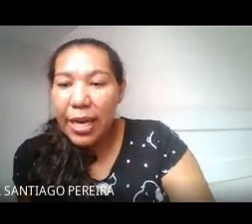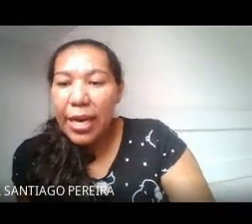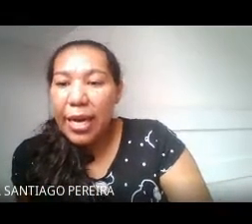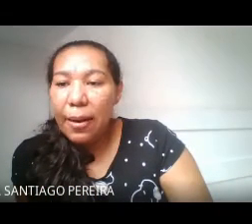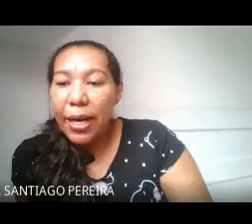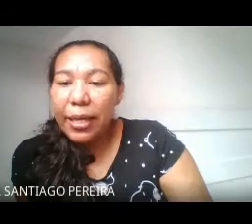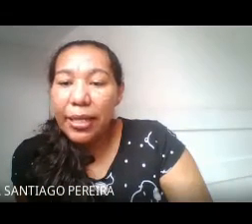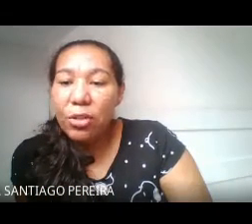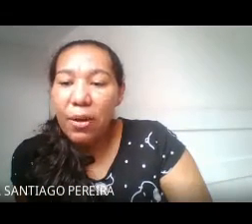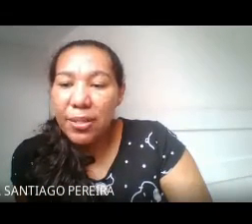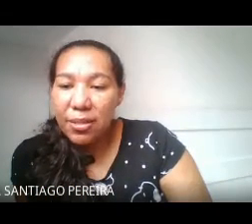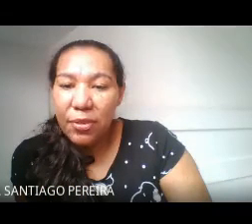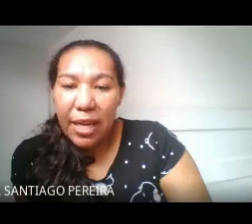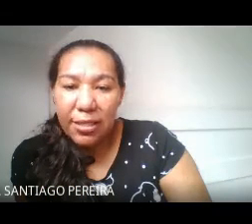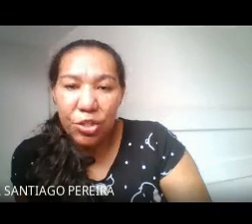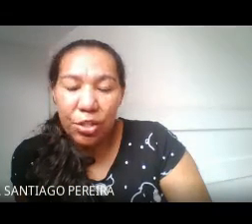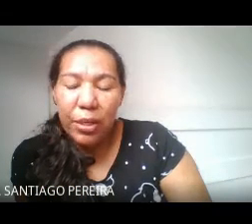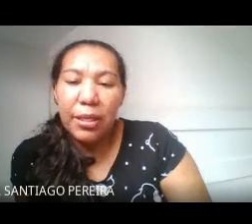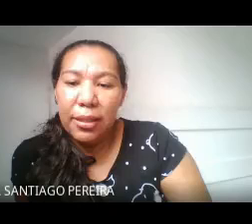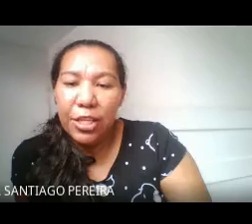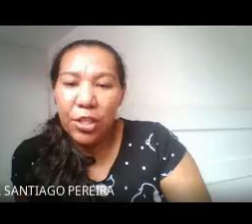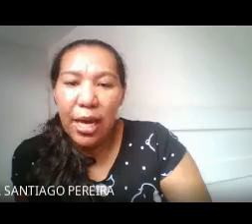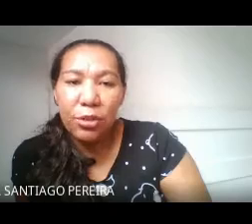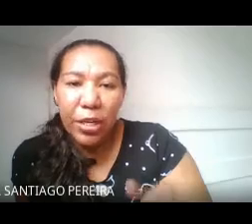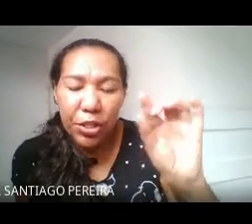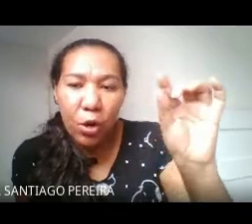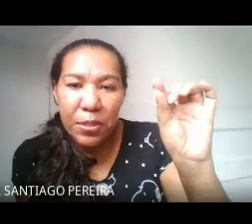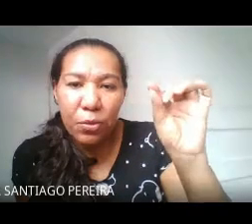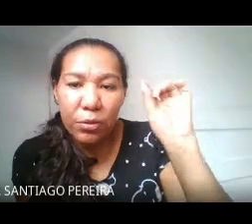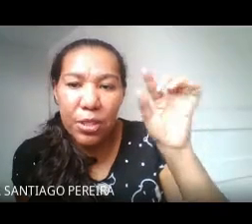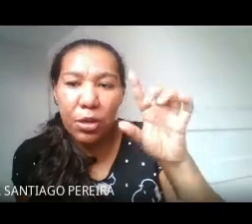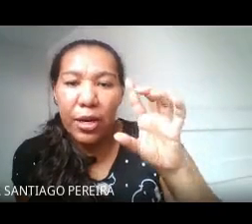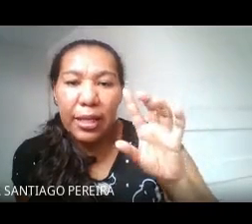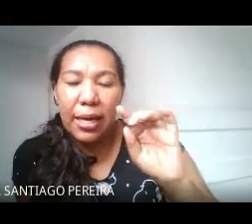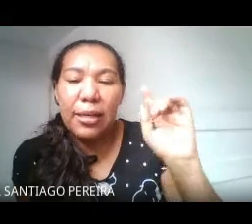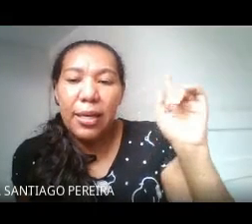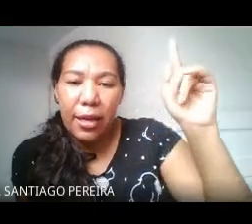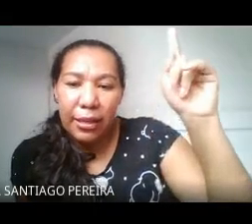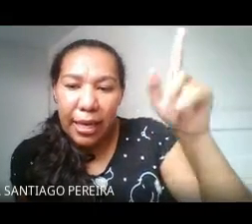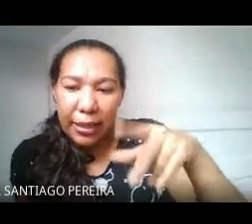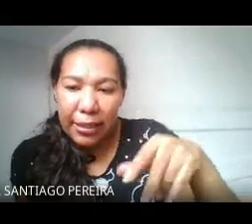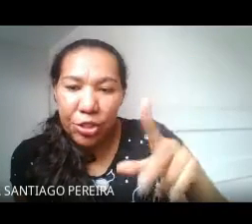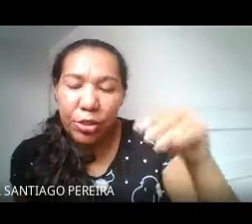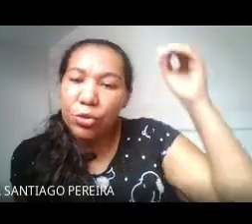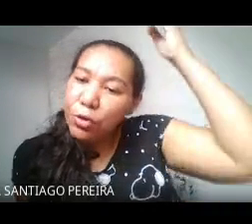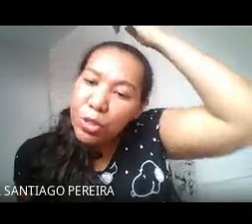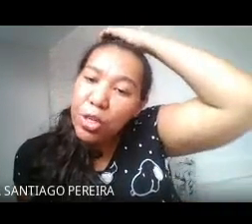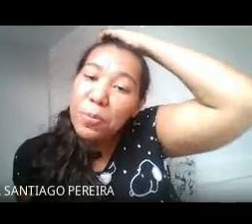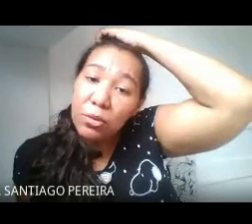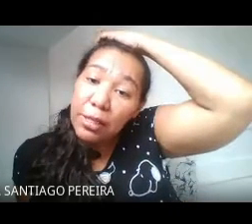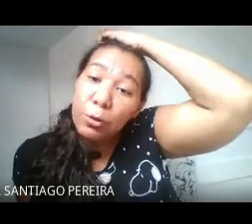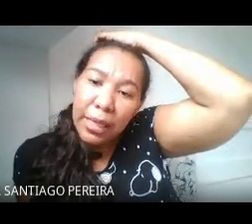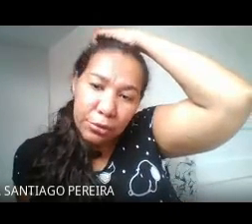Jennifer. É, para quem não tiver paciência de ficar assistindo ele legendado, mas tem a opção, quando você coloca lá na lista dos